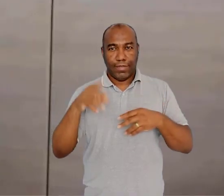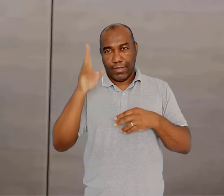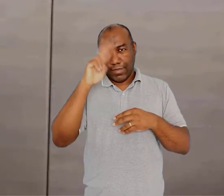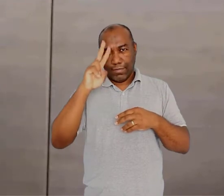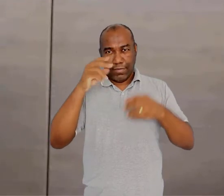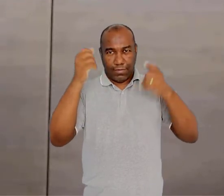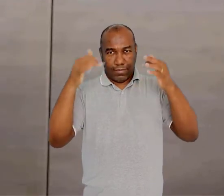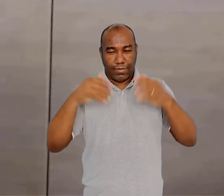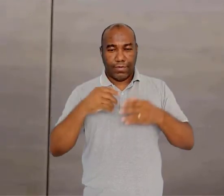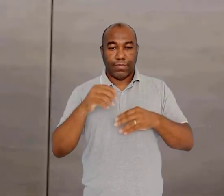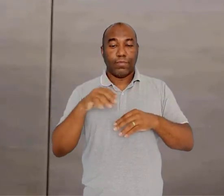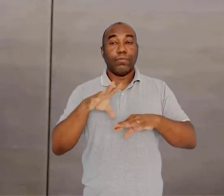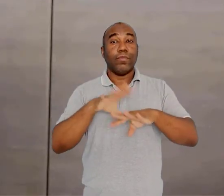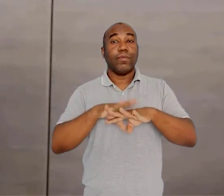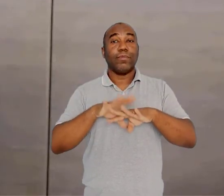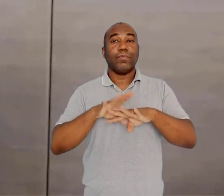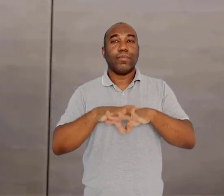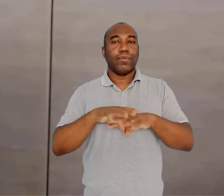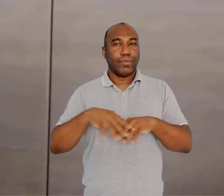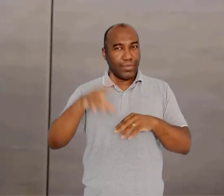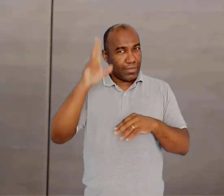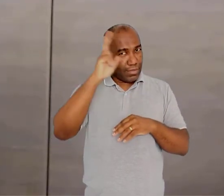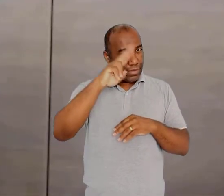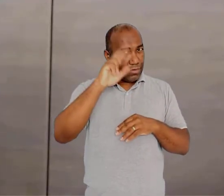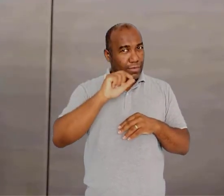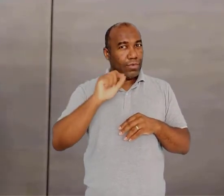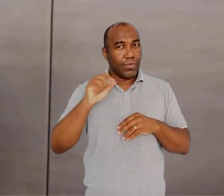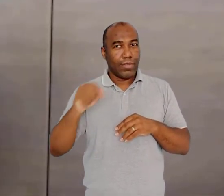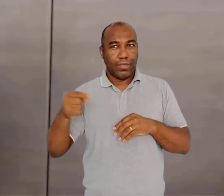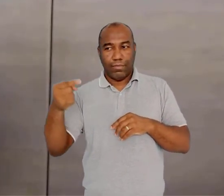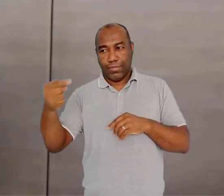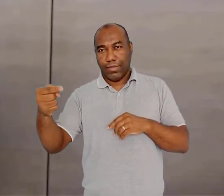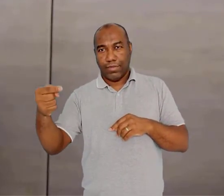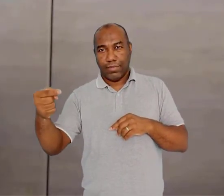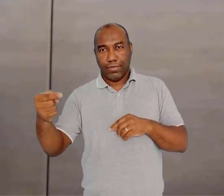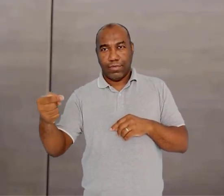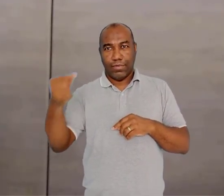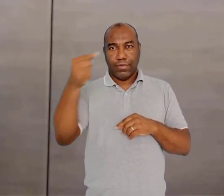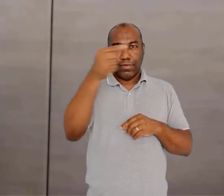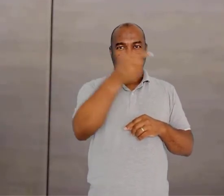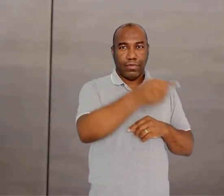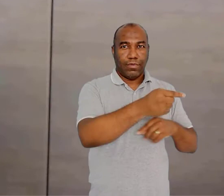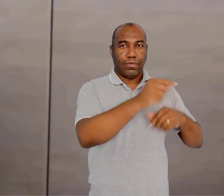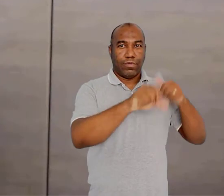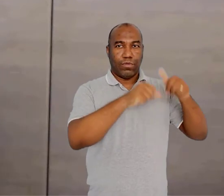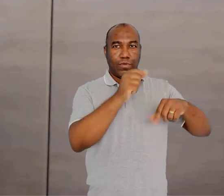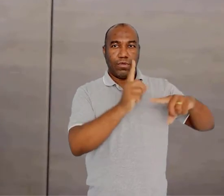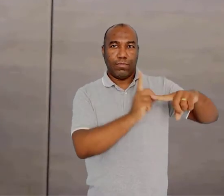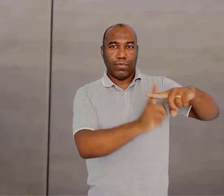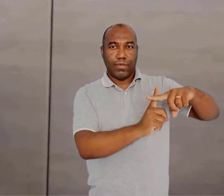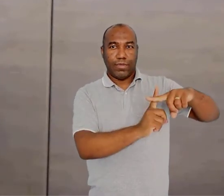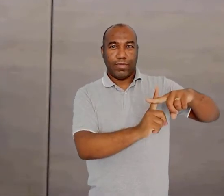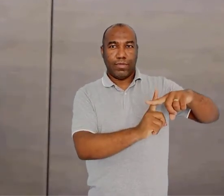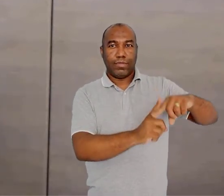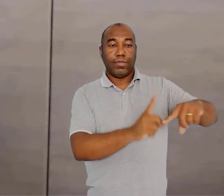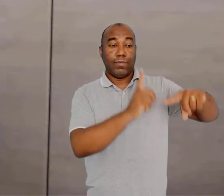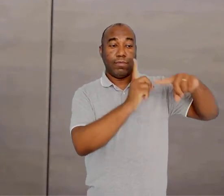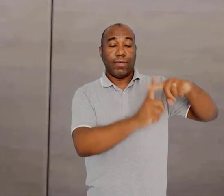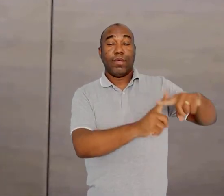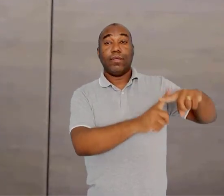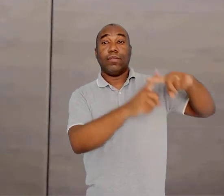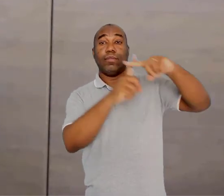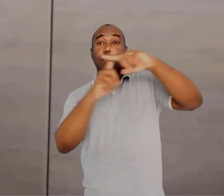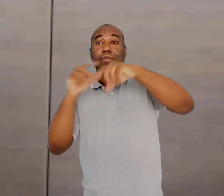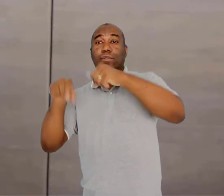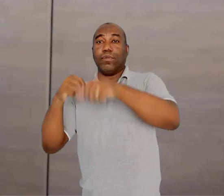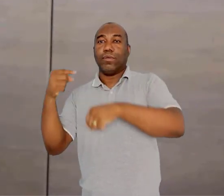Pessoal, jogo de sinais para termoquímica, ele é importante para caramba. A gente tem que tomar o maior cuidado possível, porque um sinal a menos, um sinal a mais